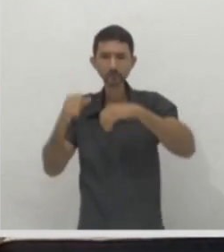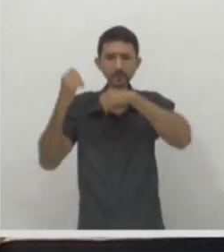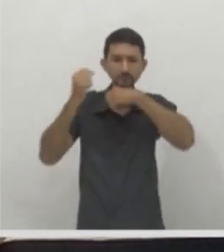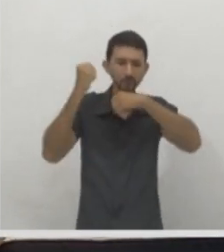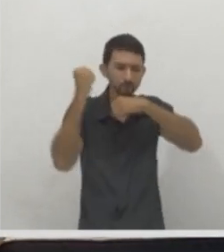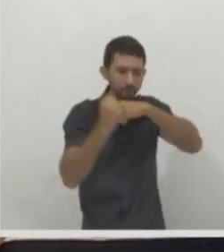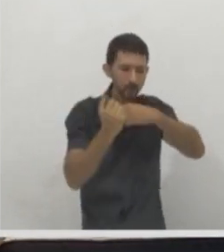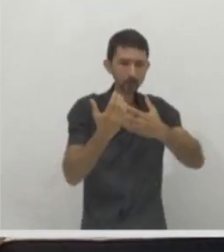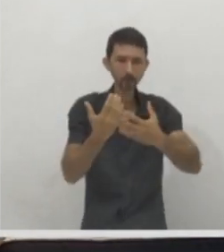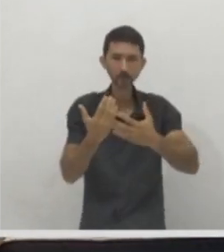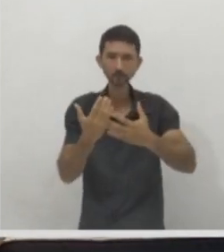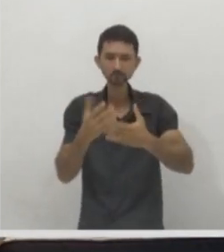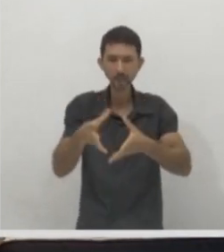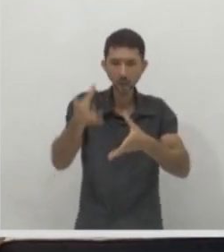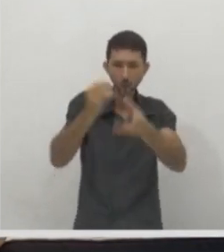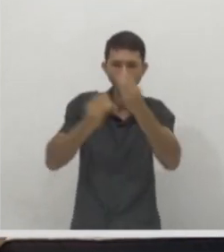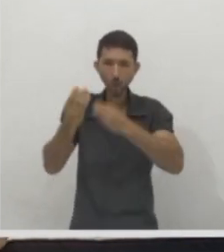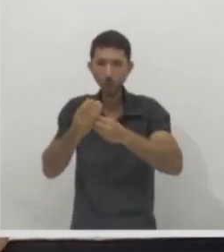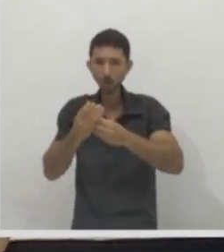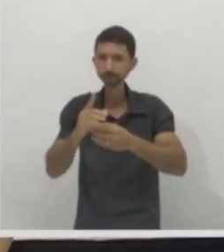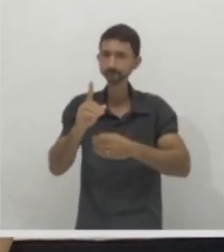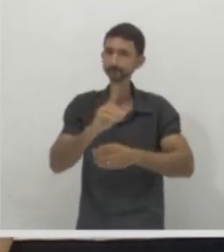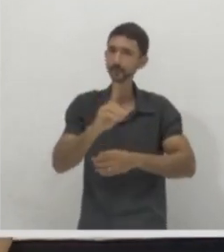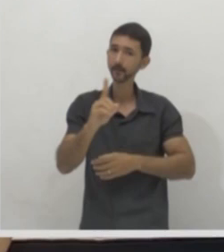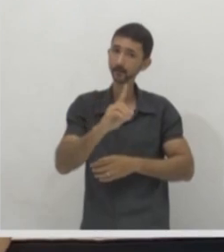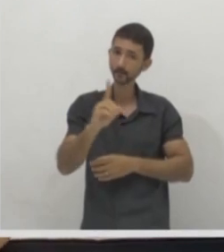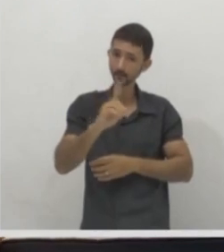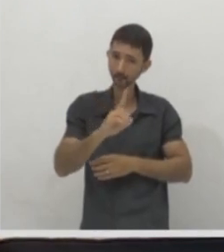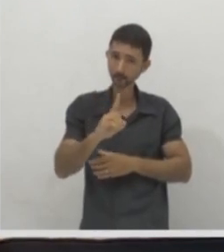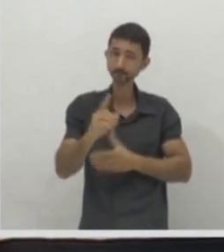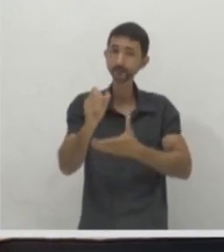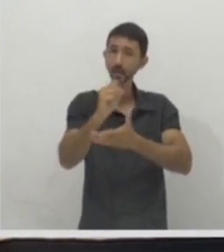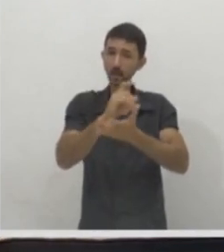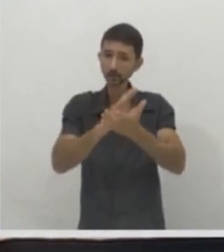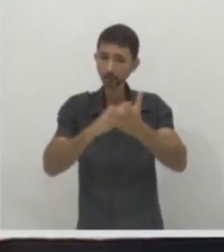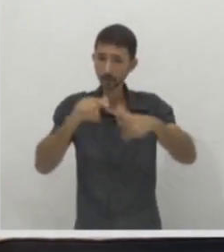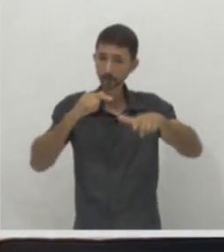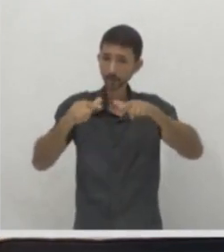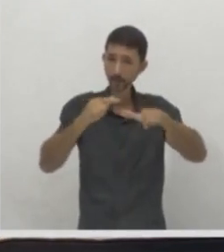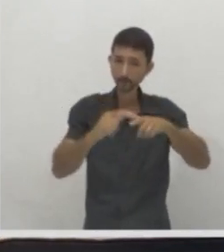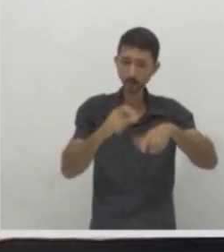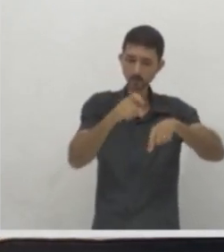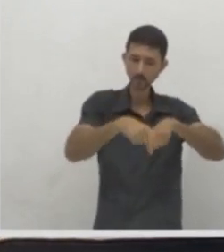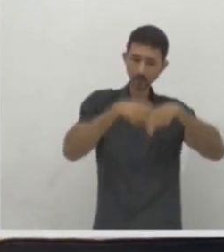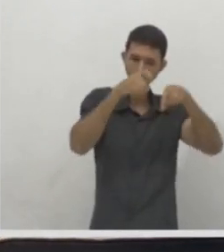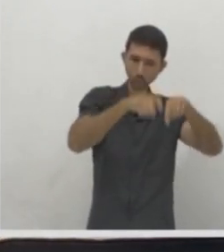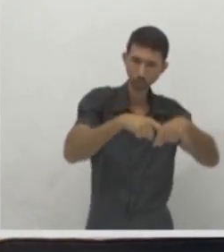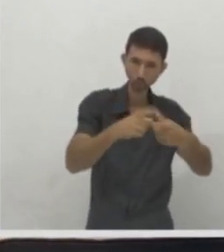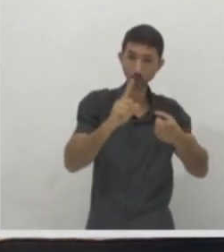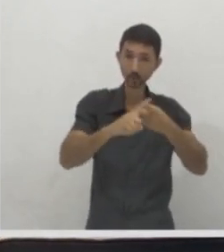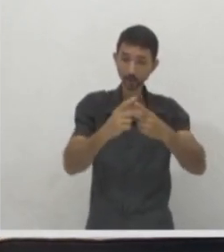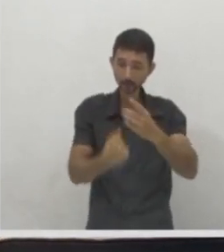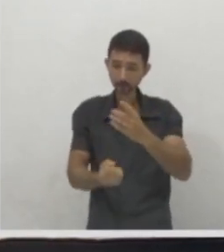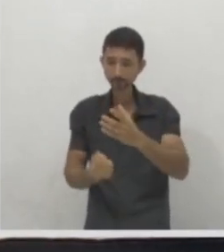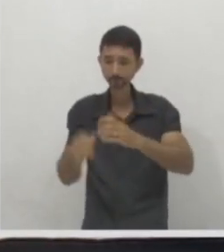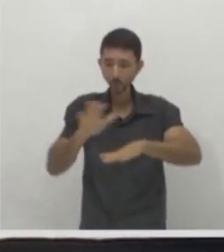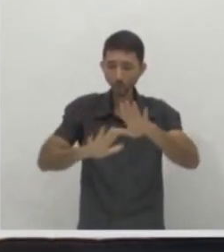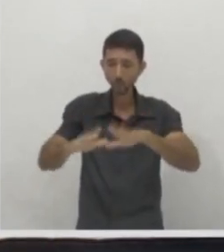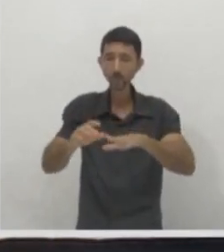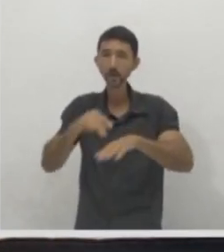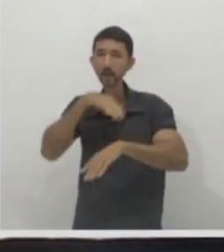coleta. Não. Tá? Essas atividades, a agricultura e a criação de animais,